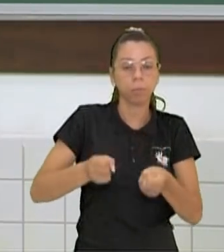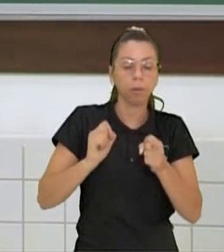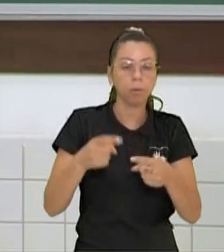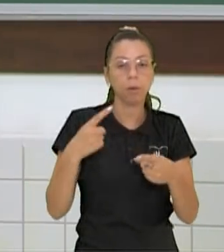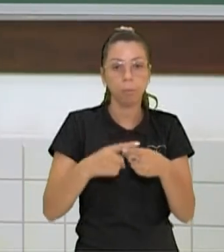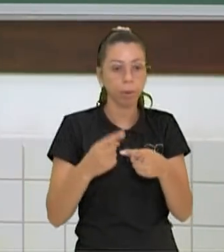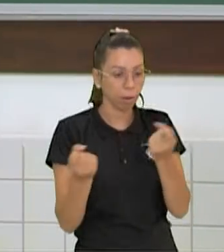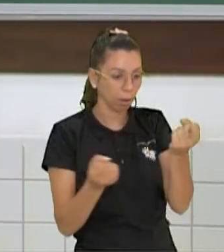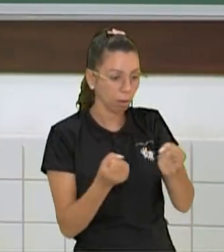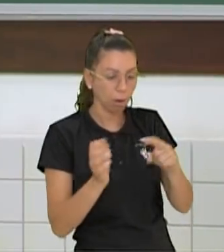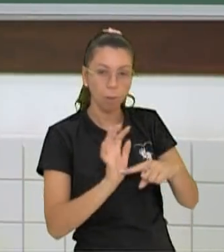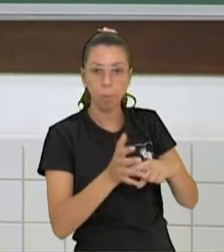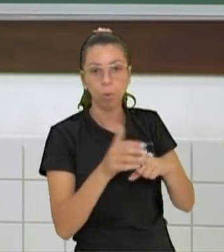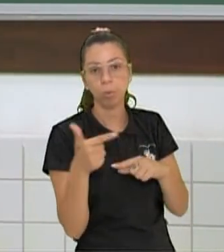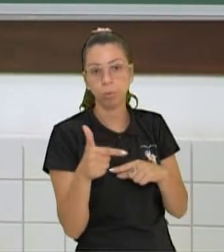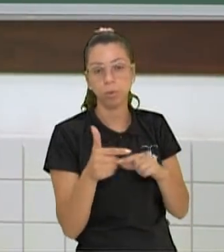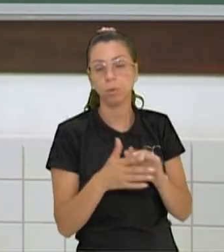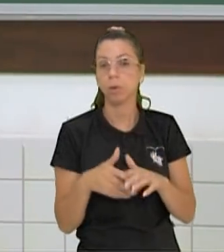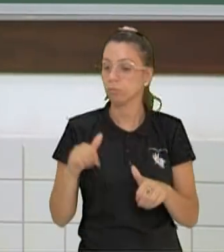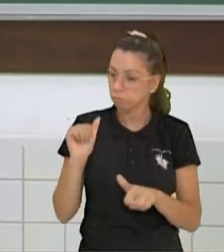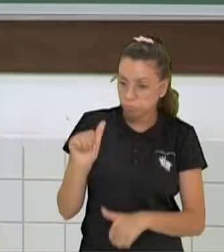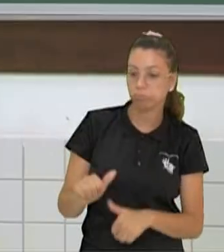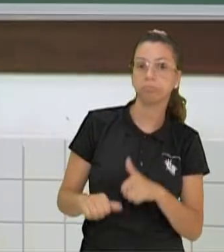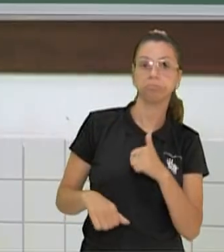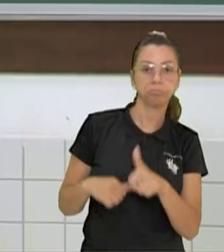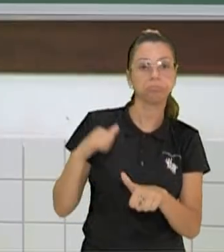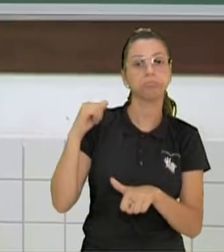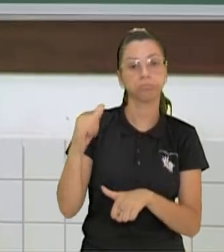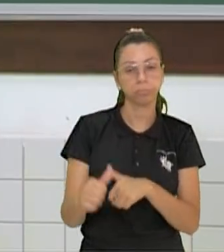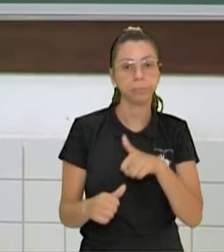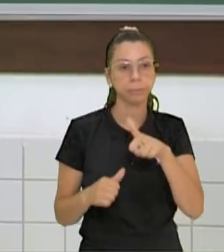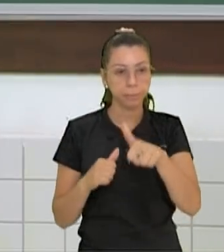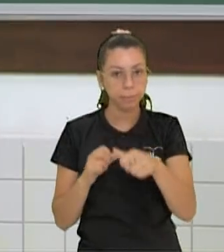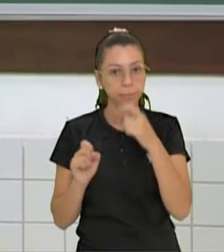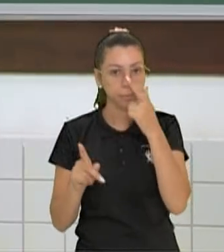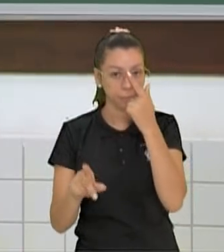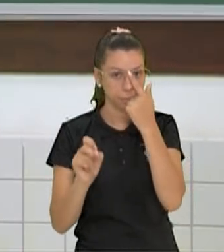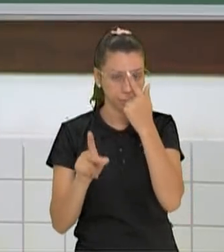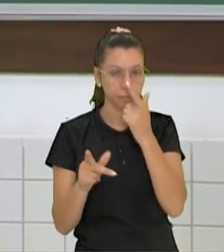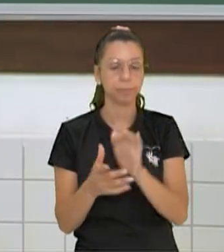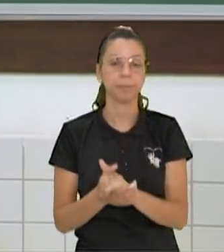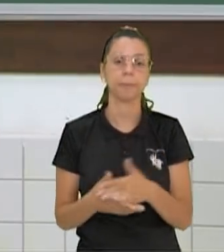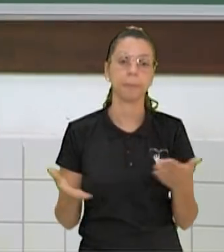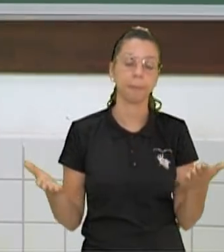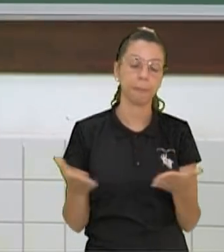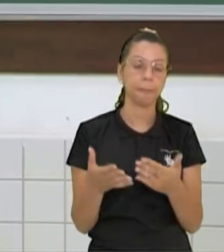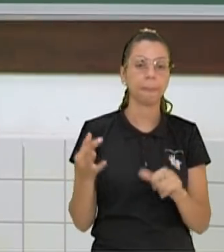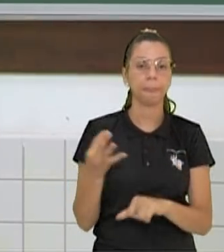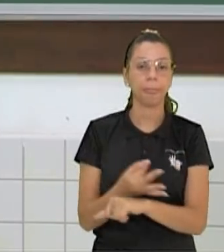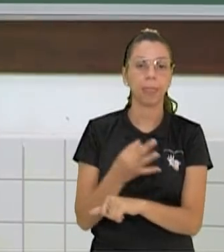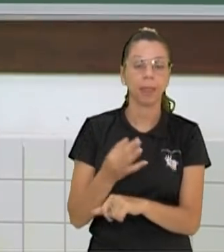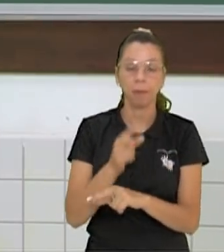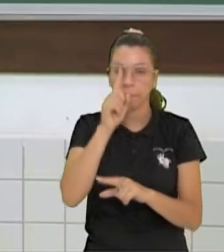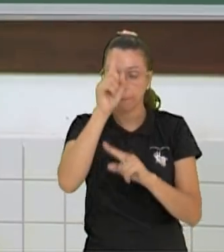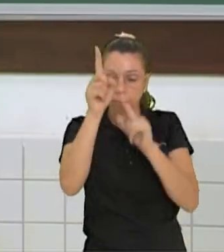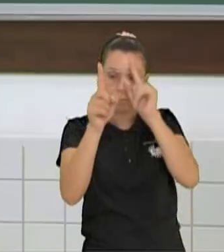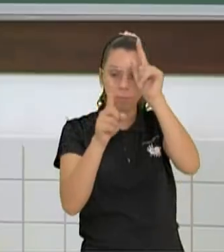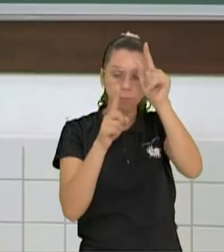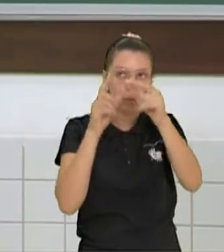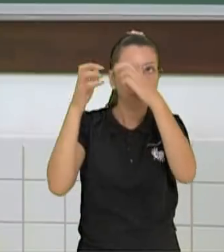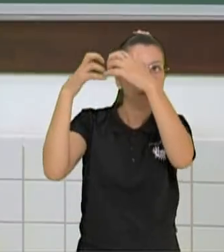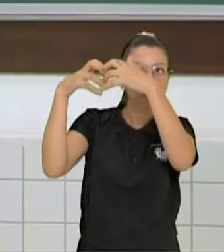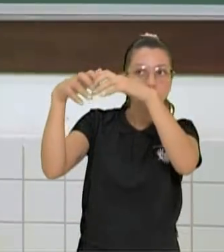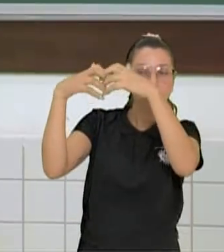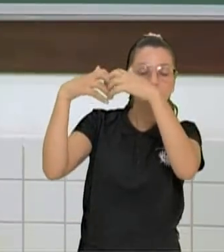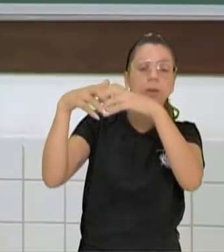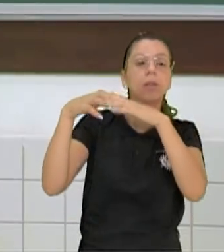o carro motorizado. Outras transformações, não é mesmo? Ok? A persistência da memória. É para isso